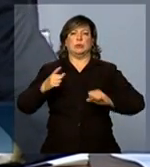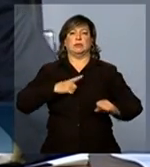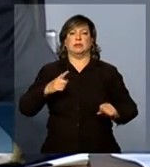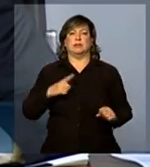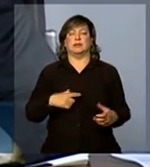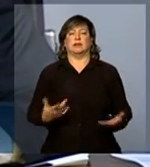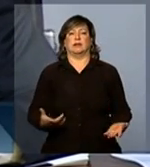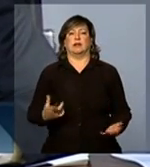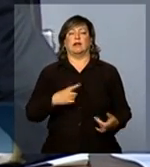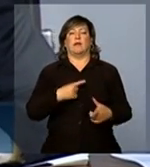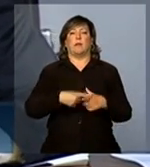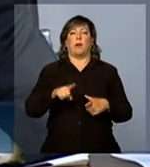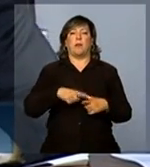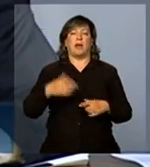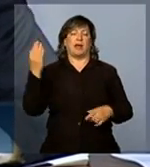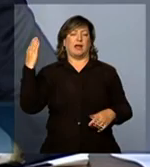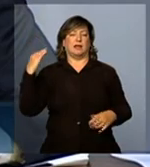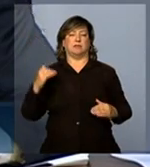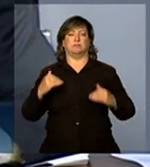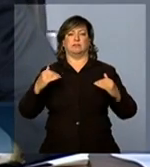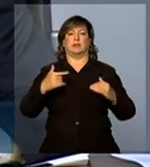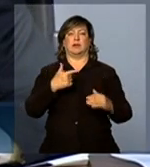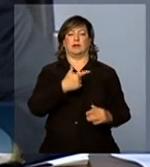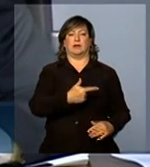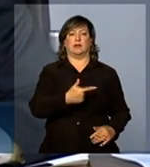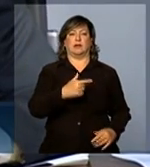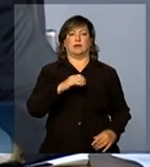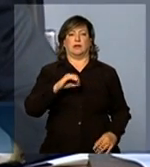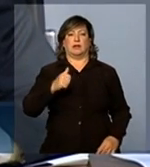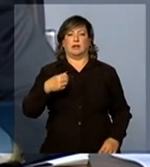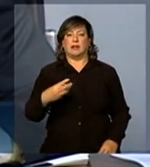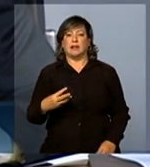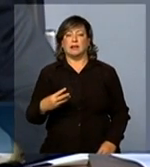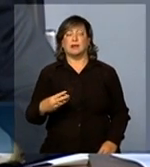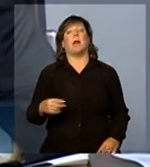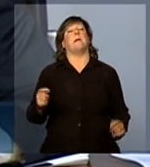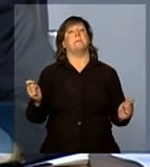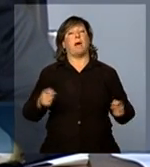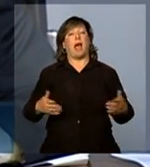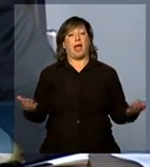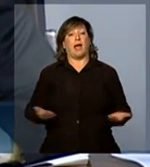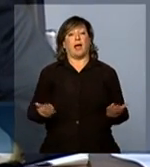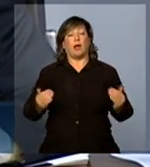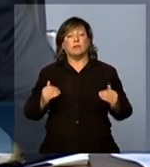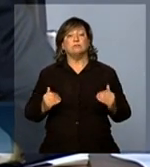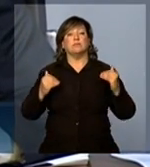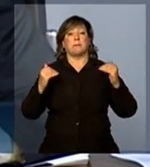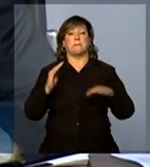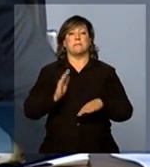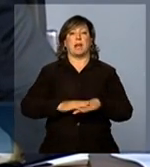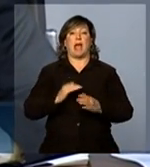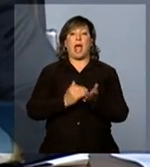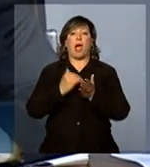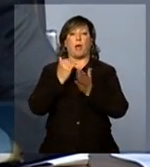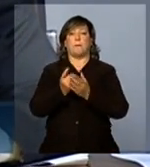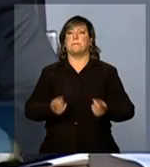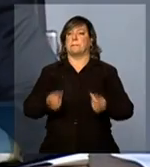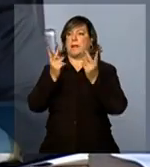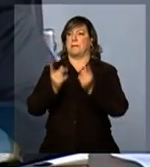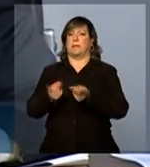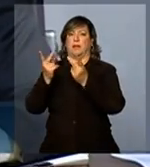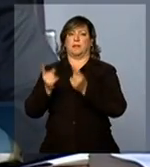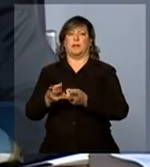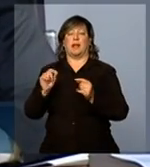teve problemas de crescimento em 2013, poderá crescer mais, aumentando as exportações, agora